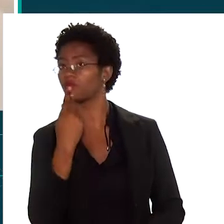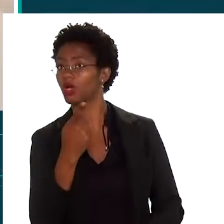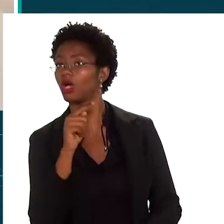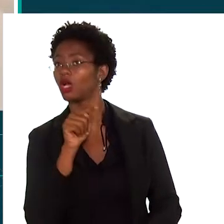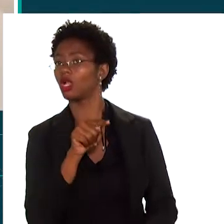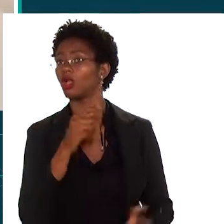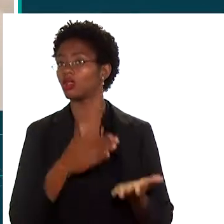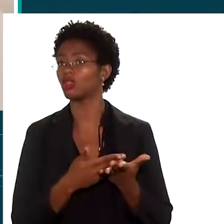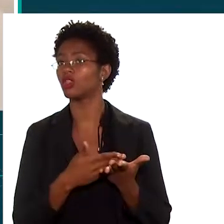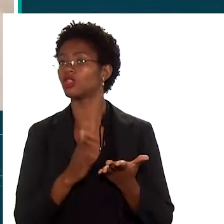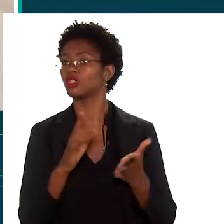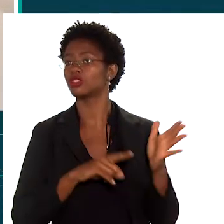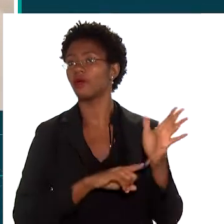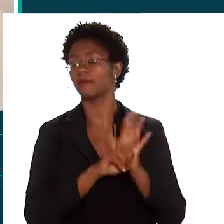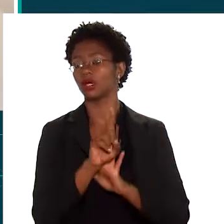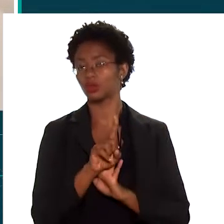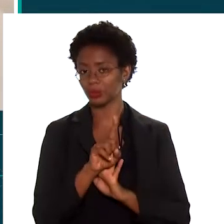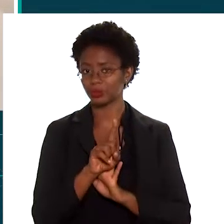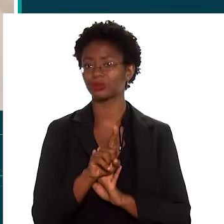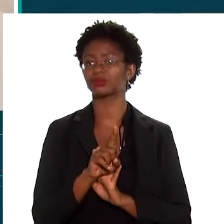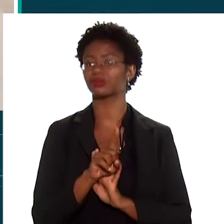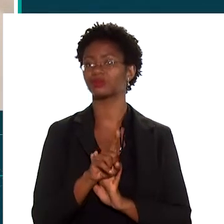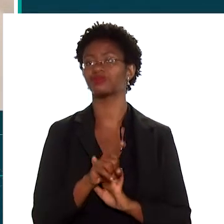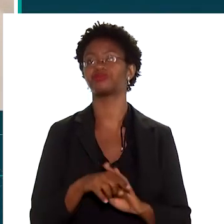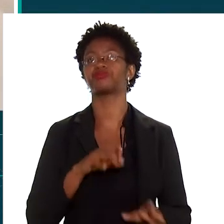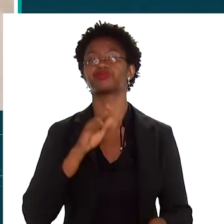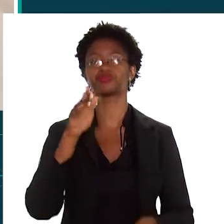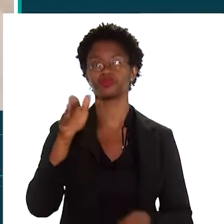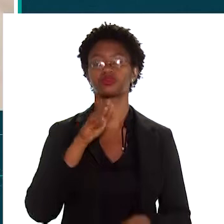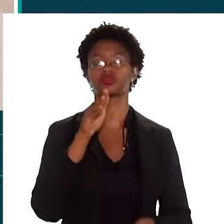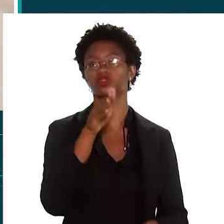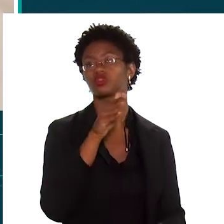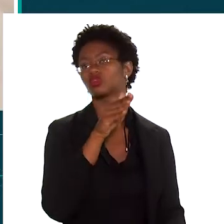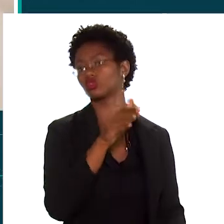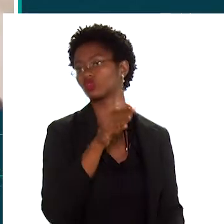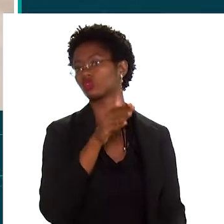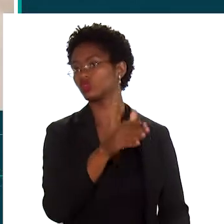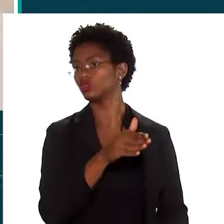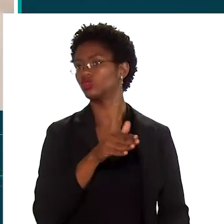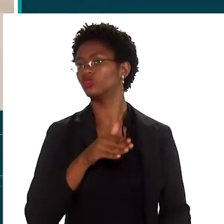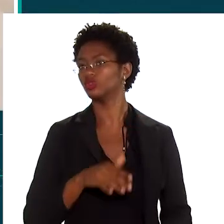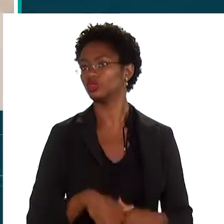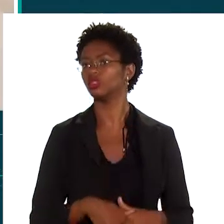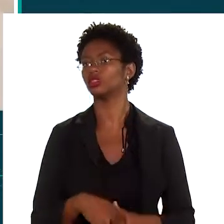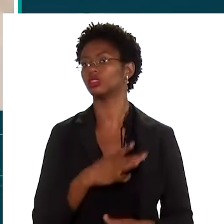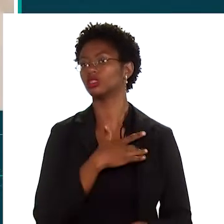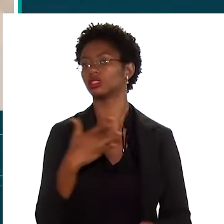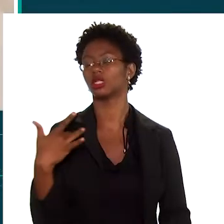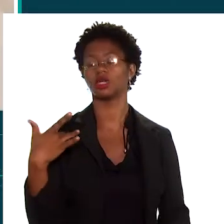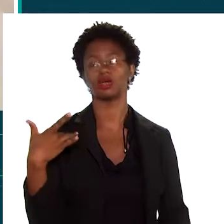só comentando aí o início da pergunta sobre o acesso a nível